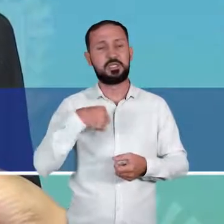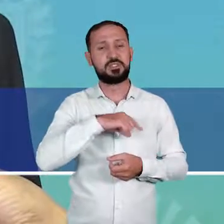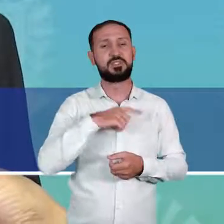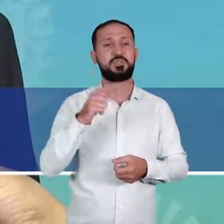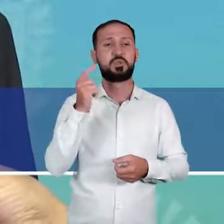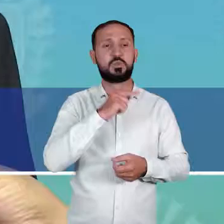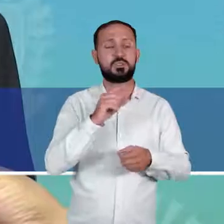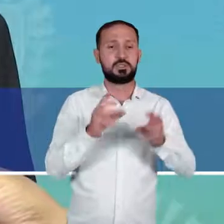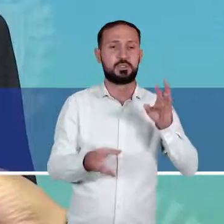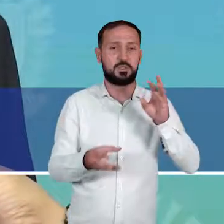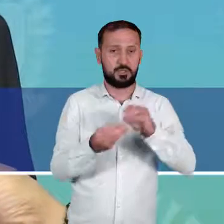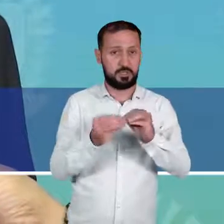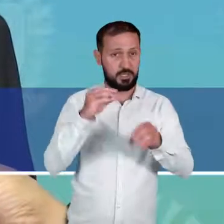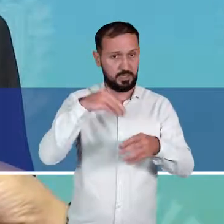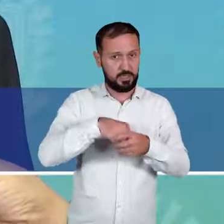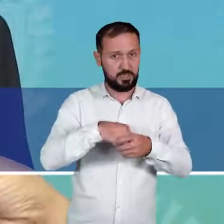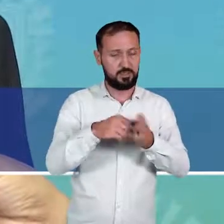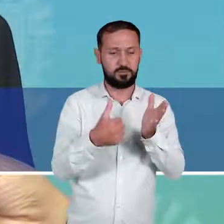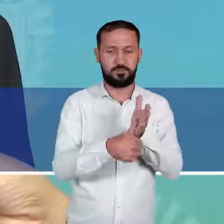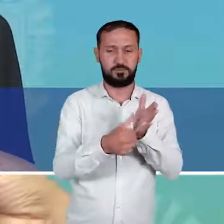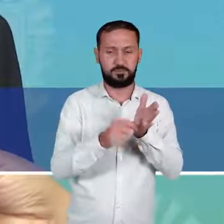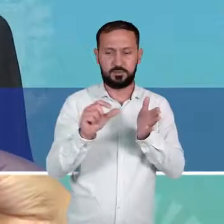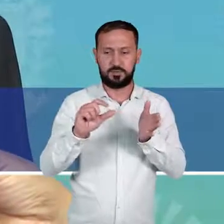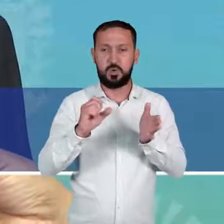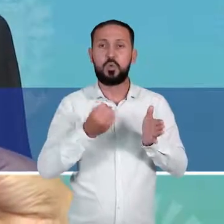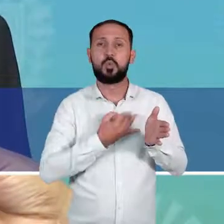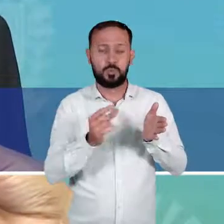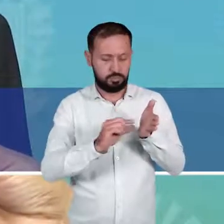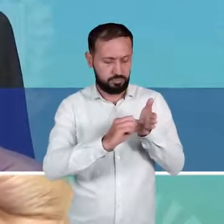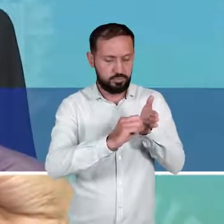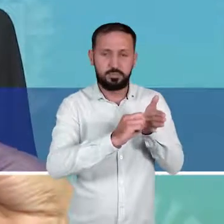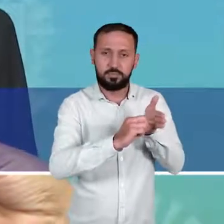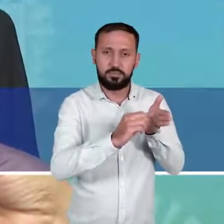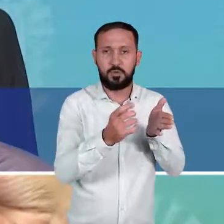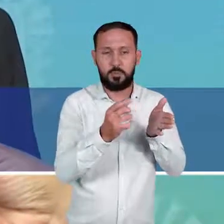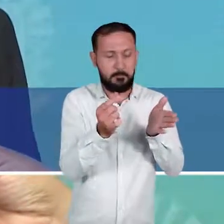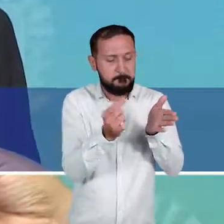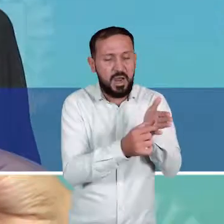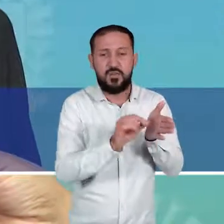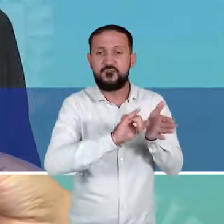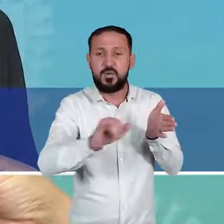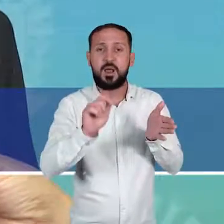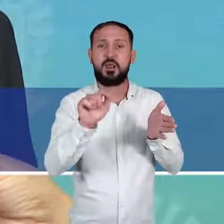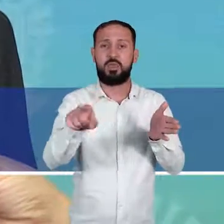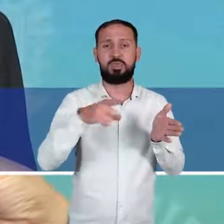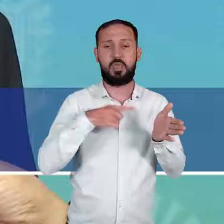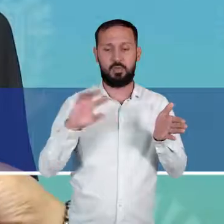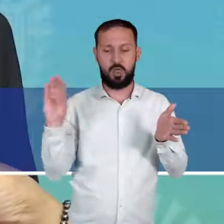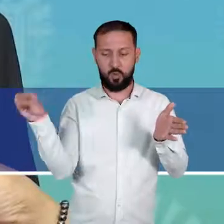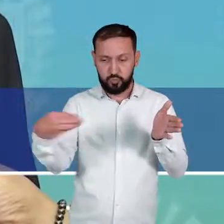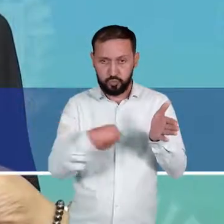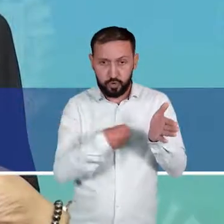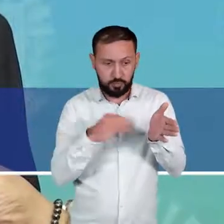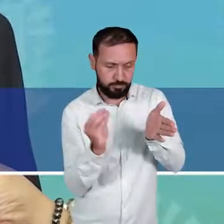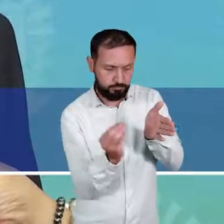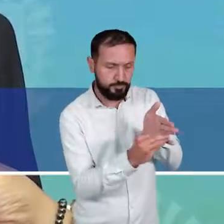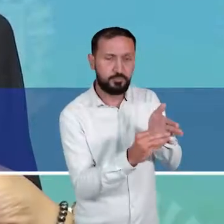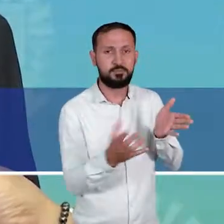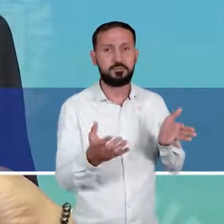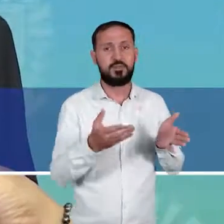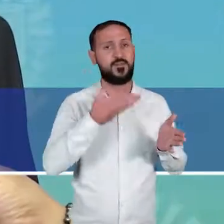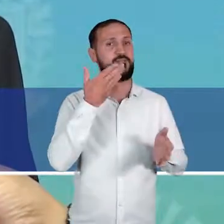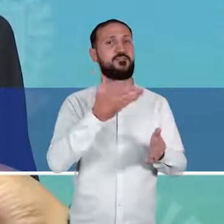se nós pudéssemos constar na carteira de identidade, no registro geral, que aquela pessoa possui o transtorno de espectro autista.